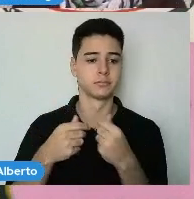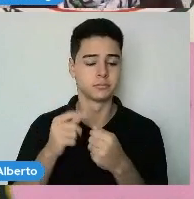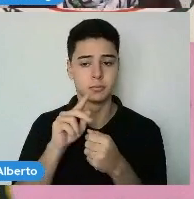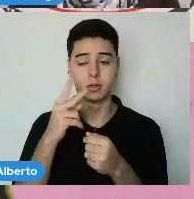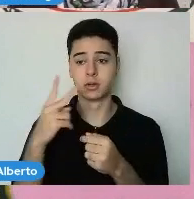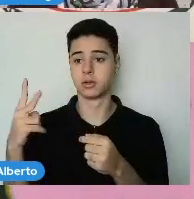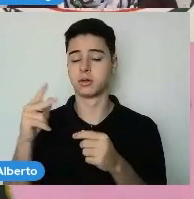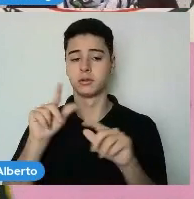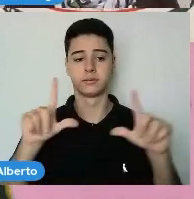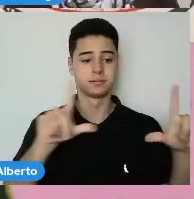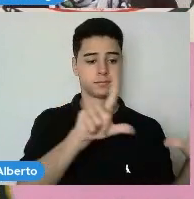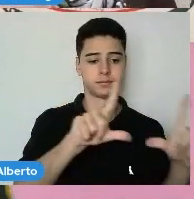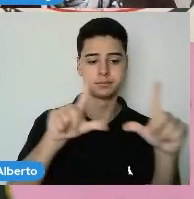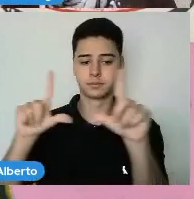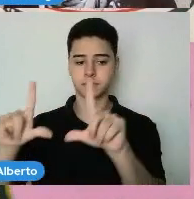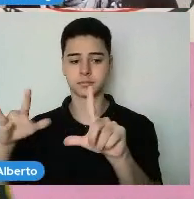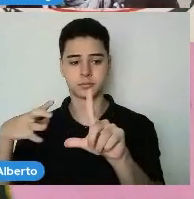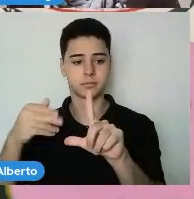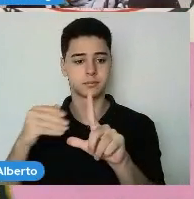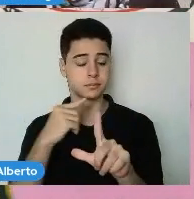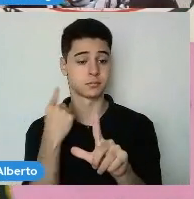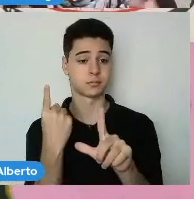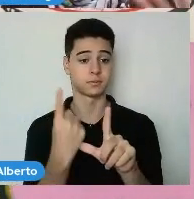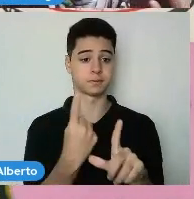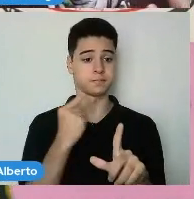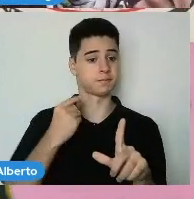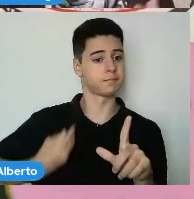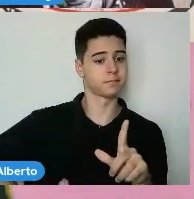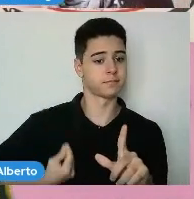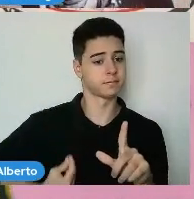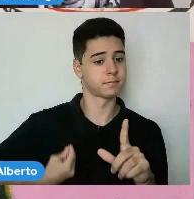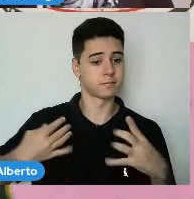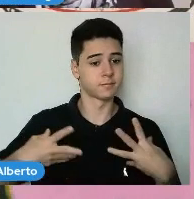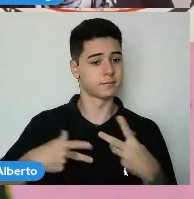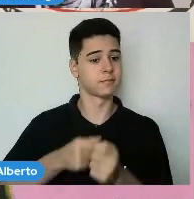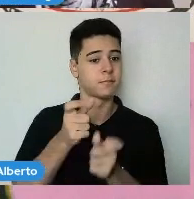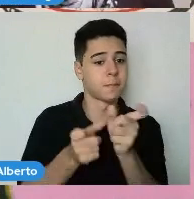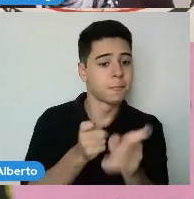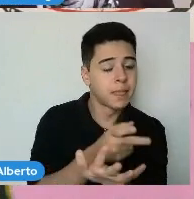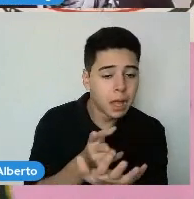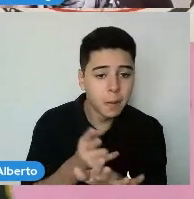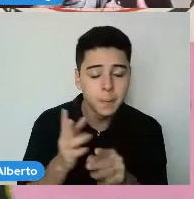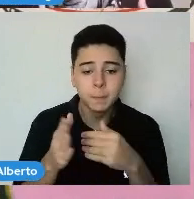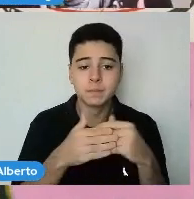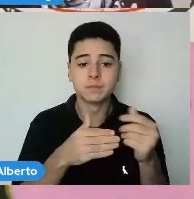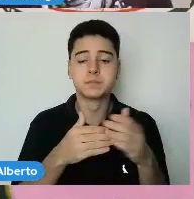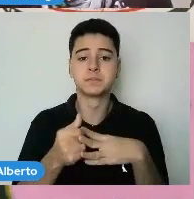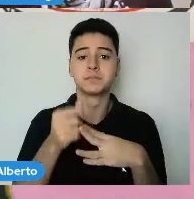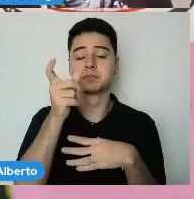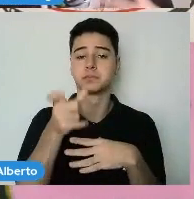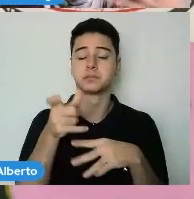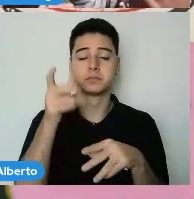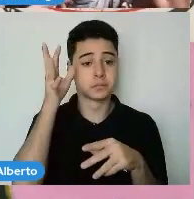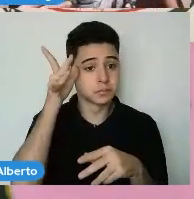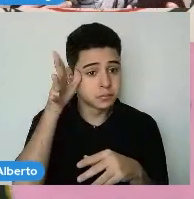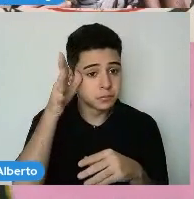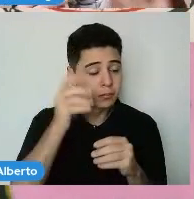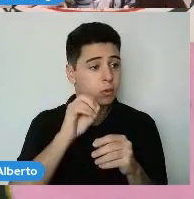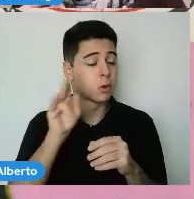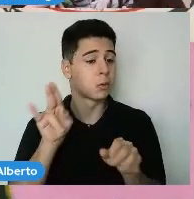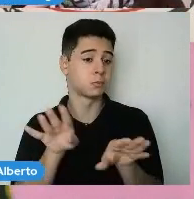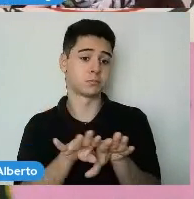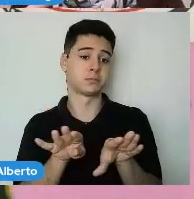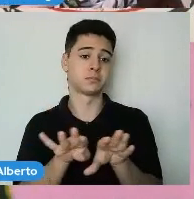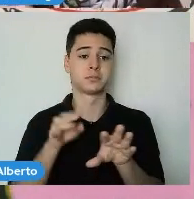imagens lado a lado, né, para a gente pensar a participação do público, seja como espectador ou seja